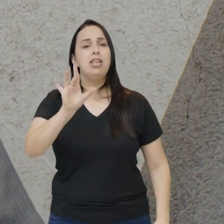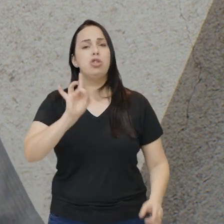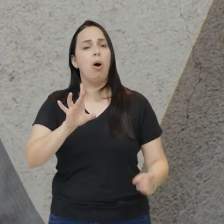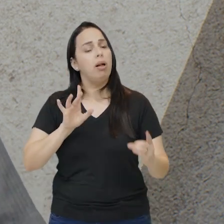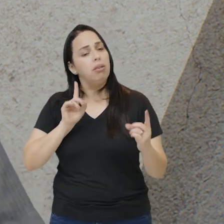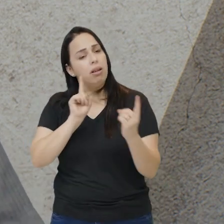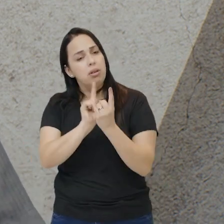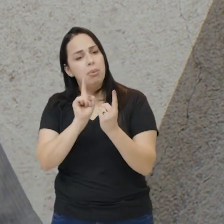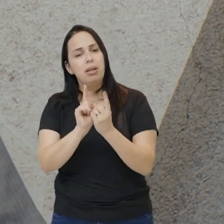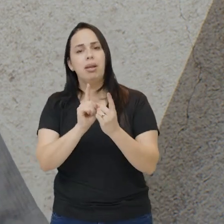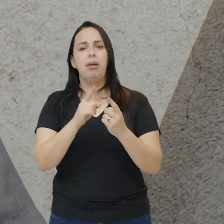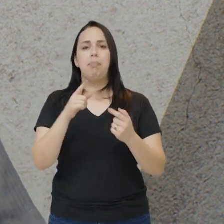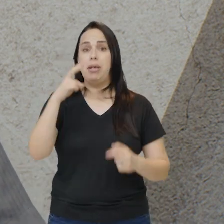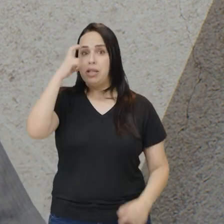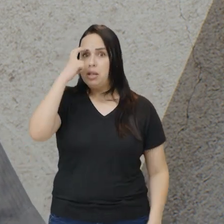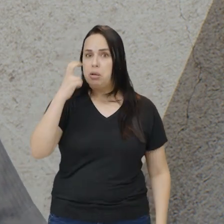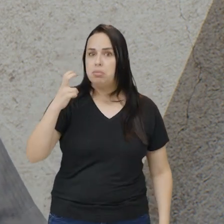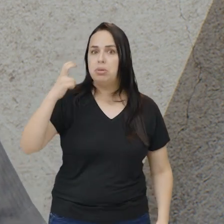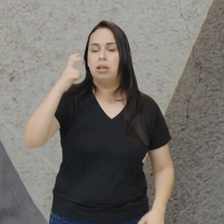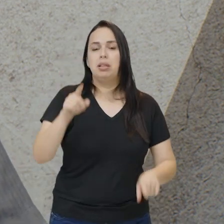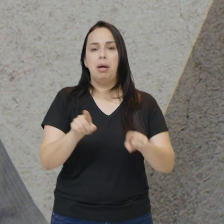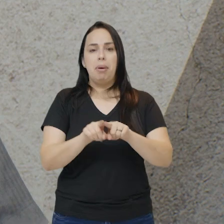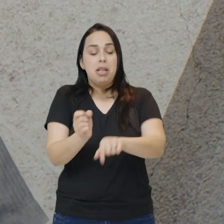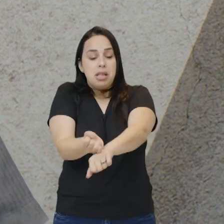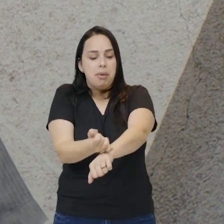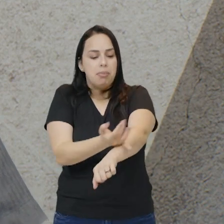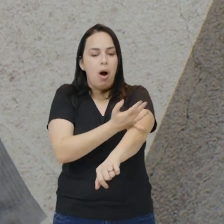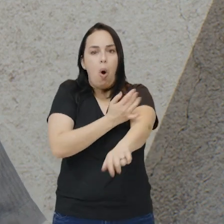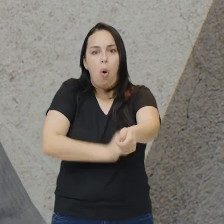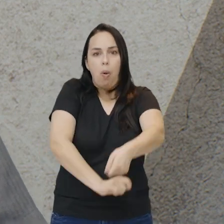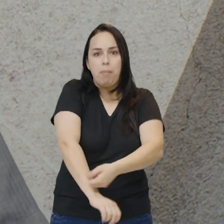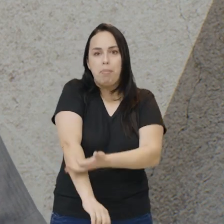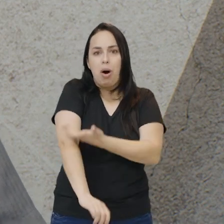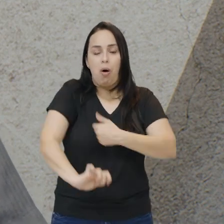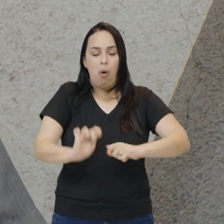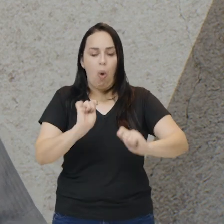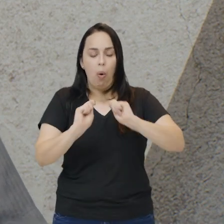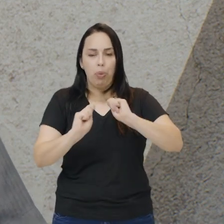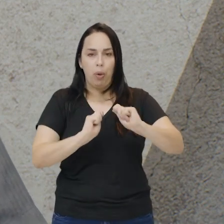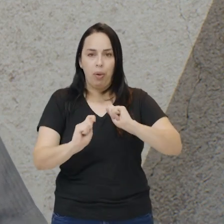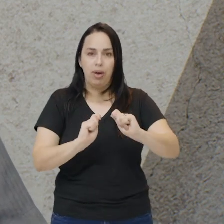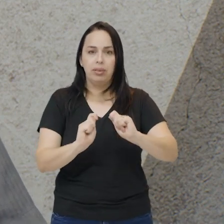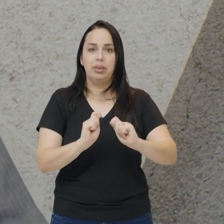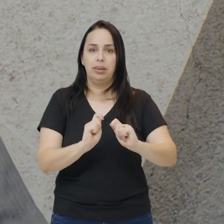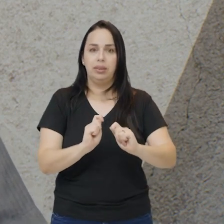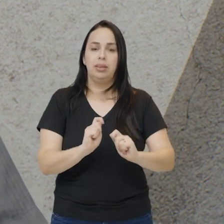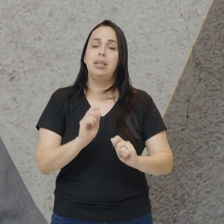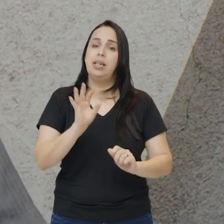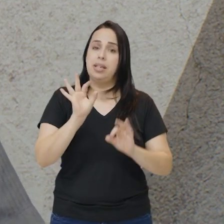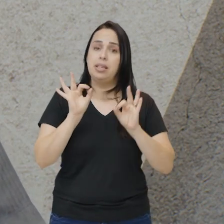Então, o profissional tem que ter muita questão de inteligência emocional envolvida, né?